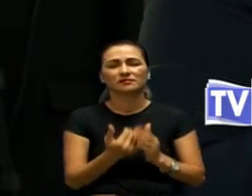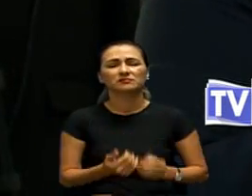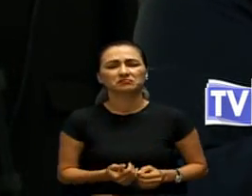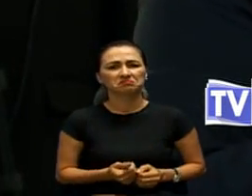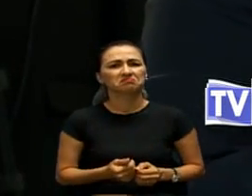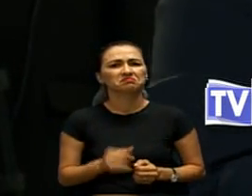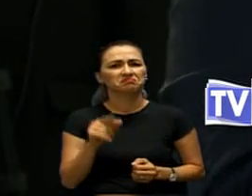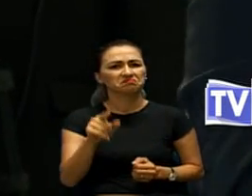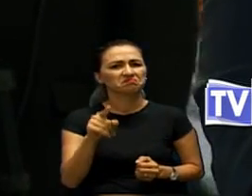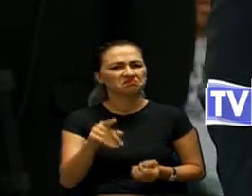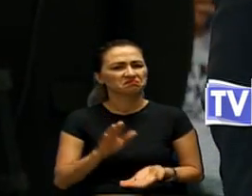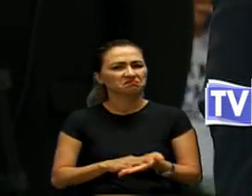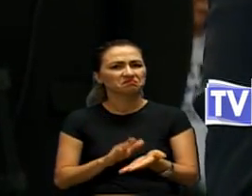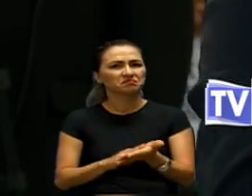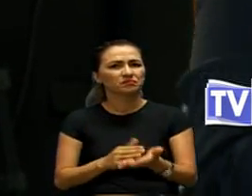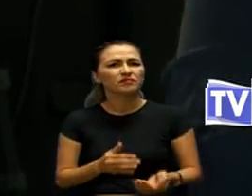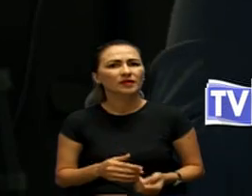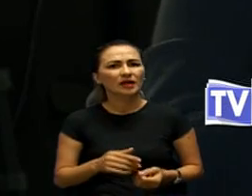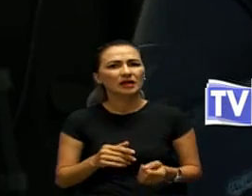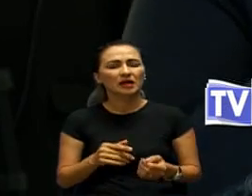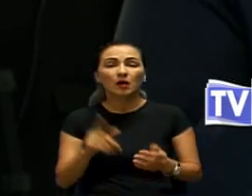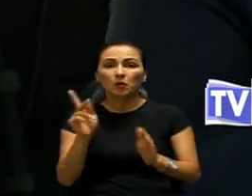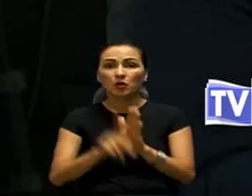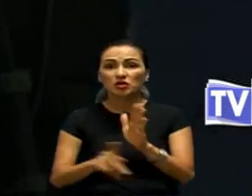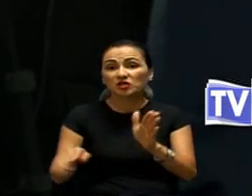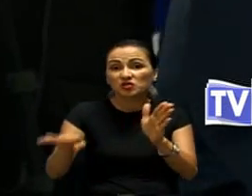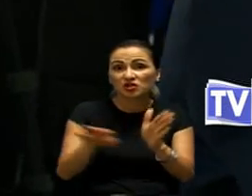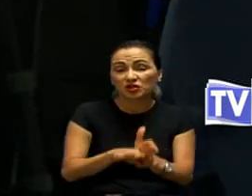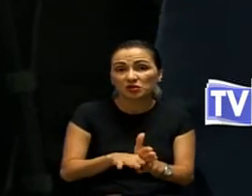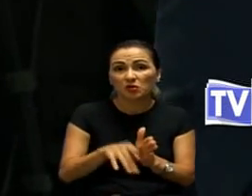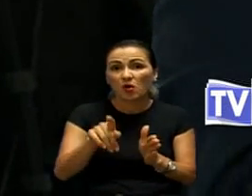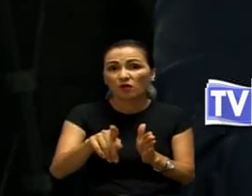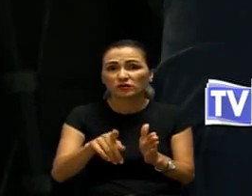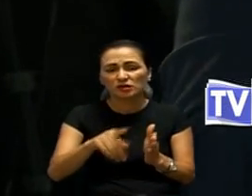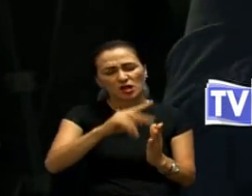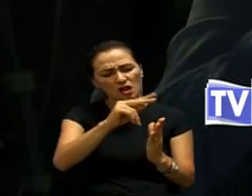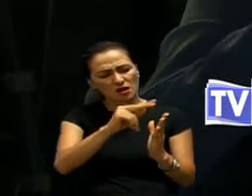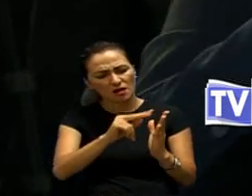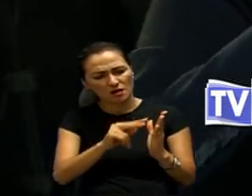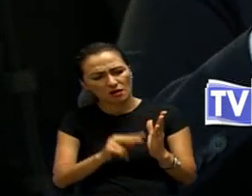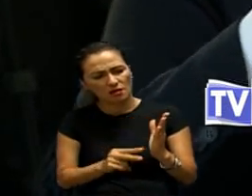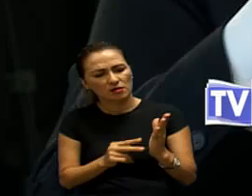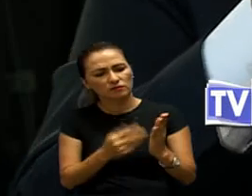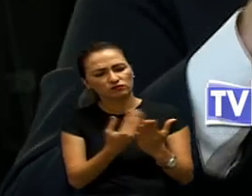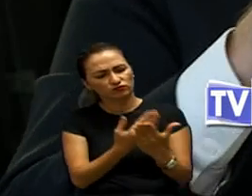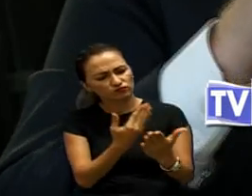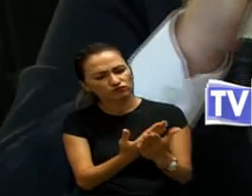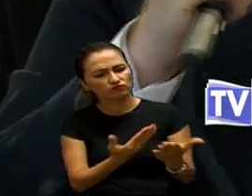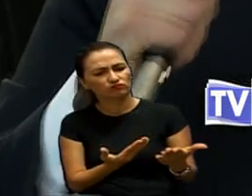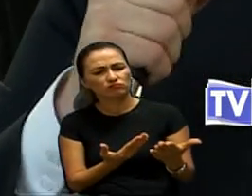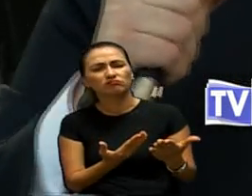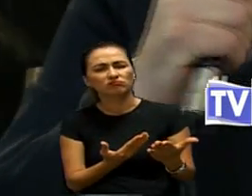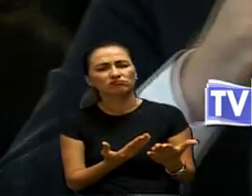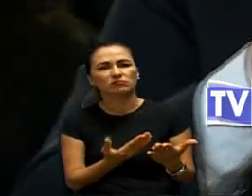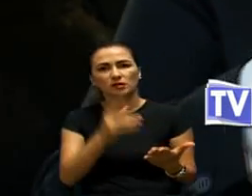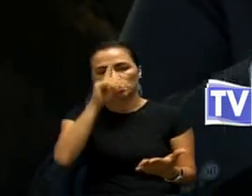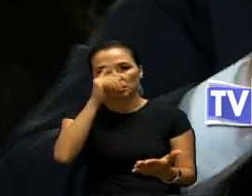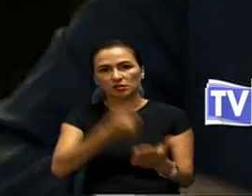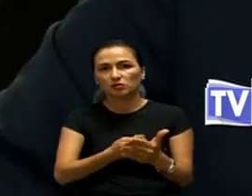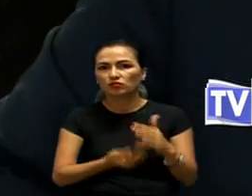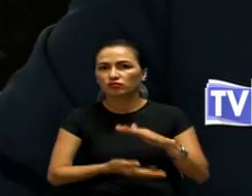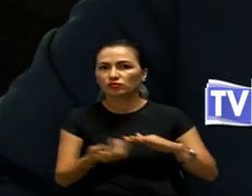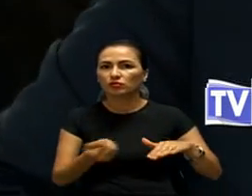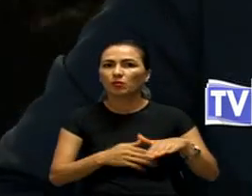pela atitude. Desde aquele dia, o senhor pegou a tabela, o senhor levou para. O senhor é útil também, junto com o Maurício. Então, ali nós temos que arquivar. Nós não estamos no momento. Eu quero